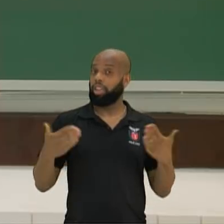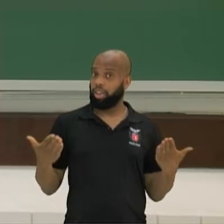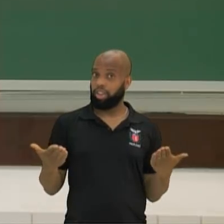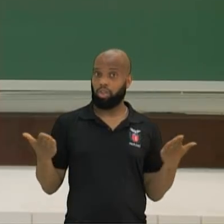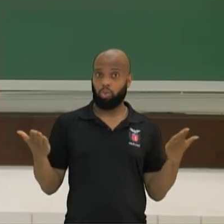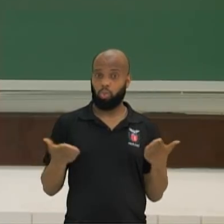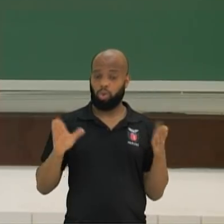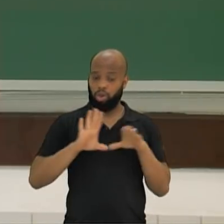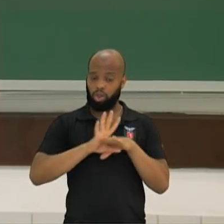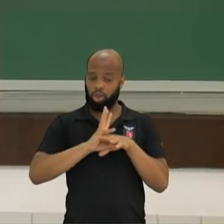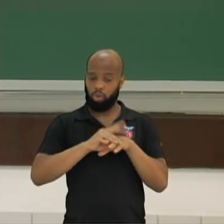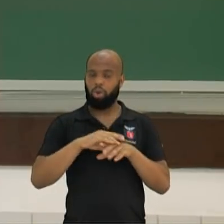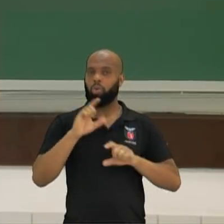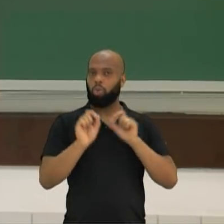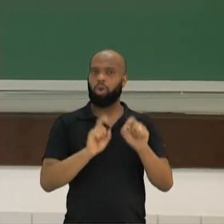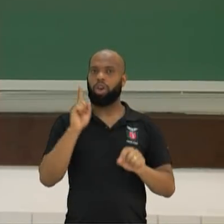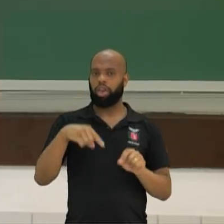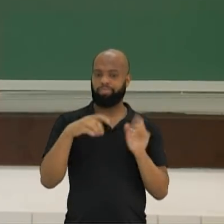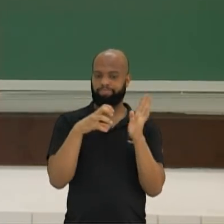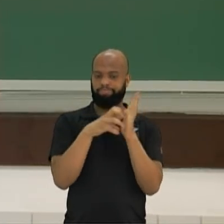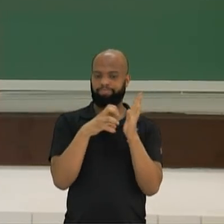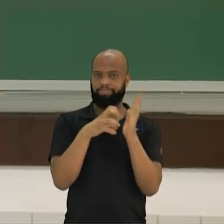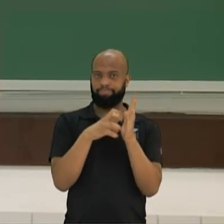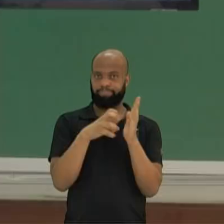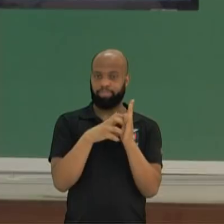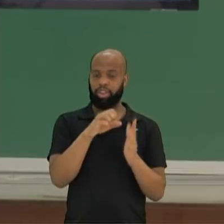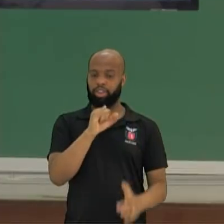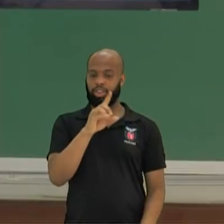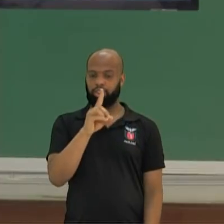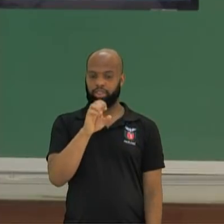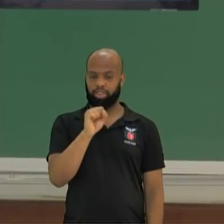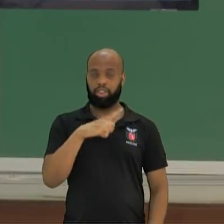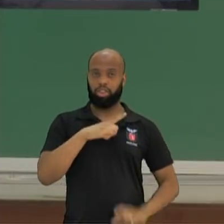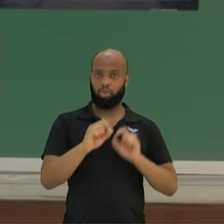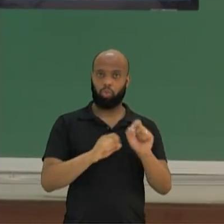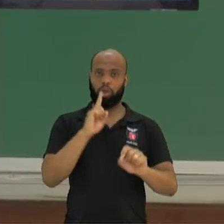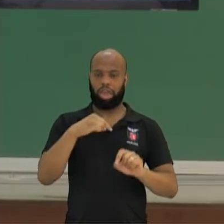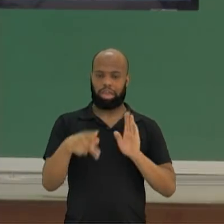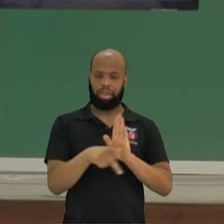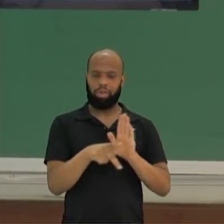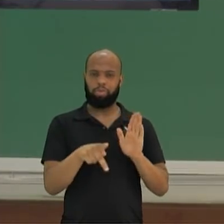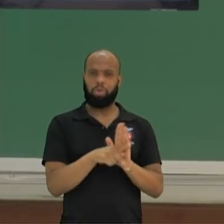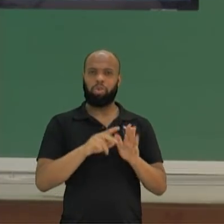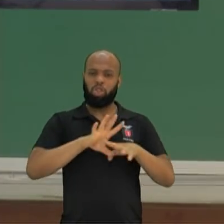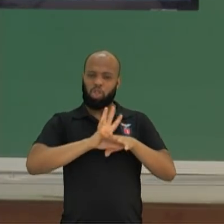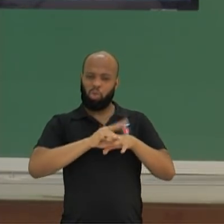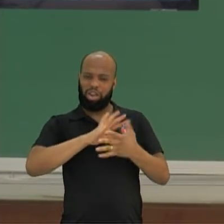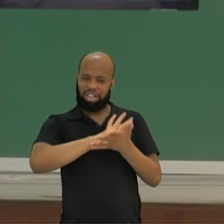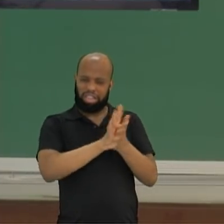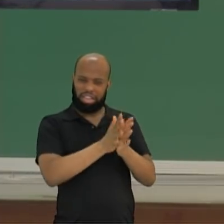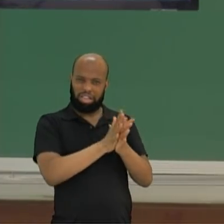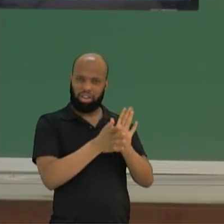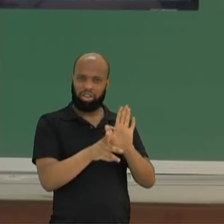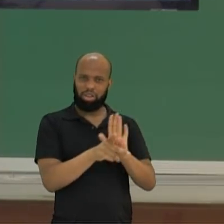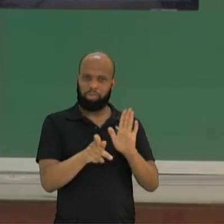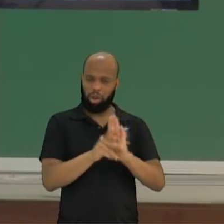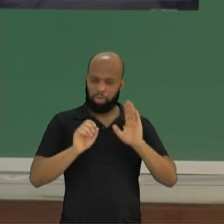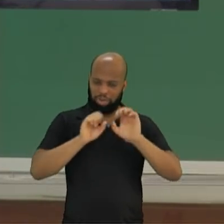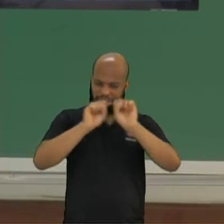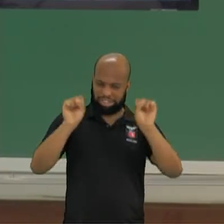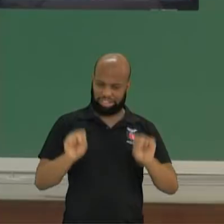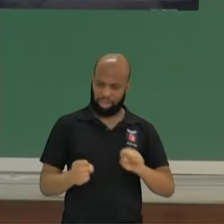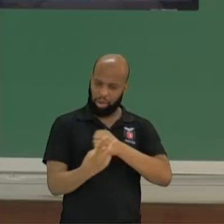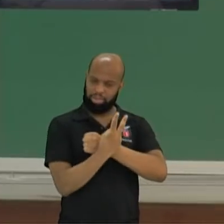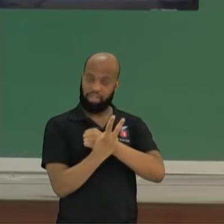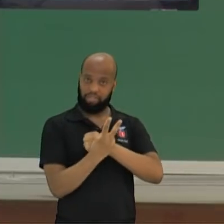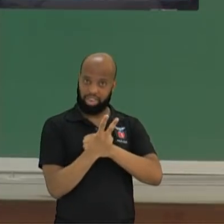Então, essa doença, né, é a AIDS, Síndrome da Imunodeficiência Adquirida, né, na tradução aí na nossa